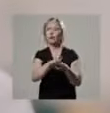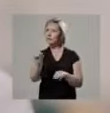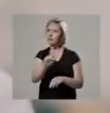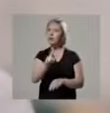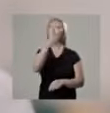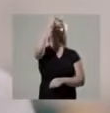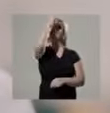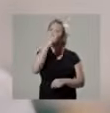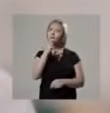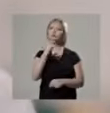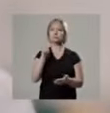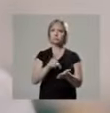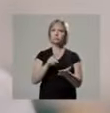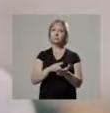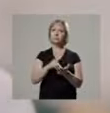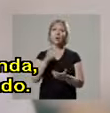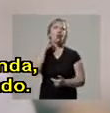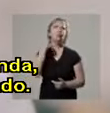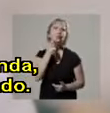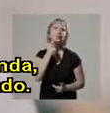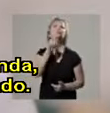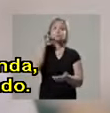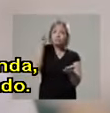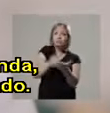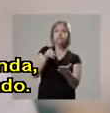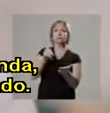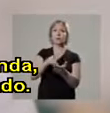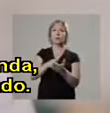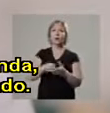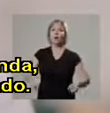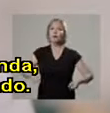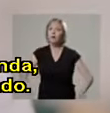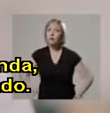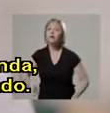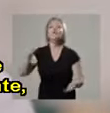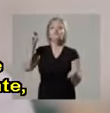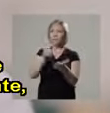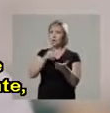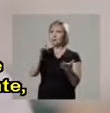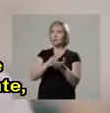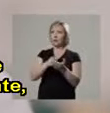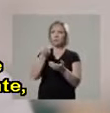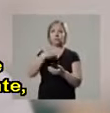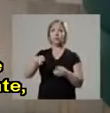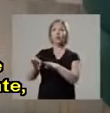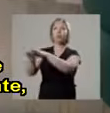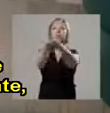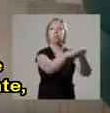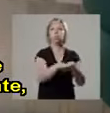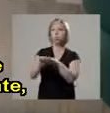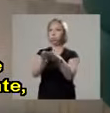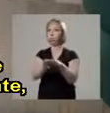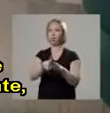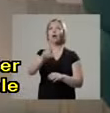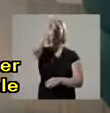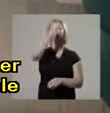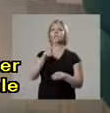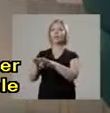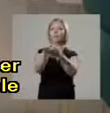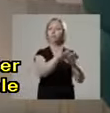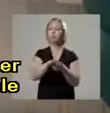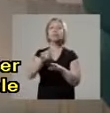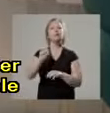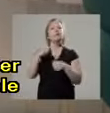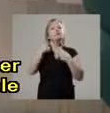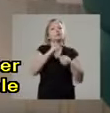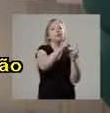Um cego é cego, um surdo é surdo, o que não anda, não anda, o que é amputado é amputado. Então não tem que normalizar o deficiente. mas tem